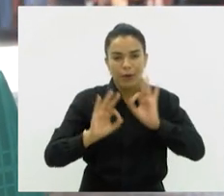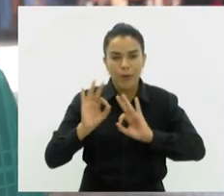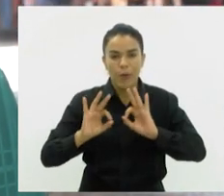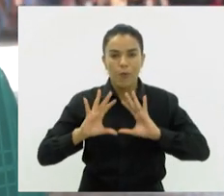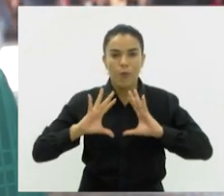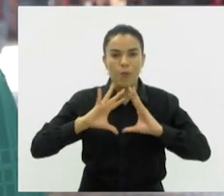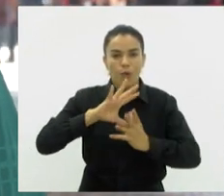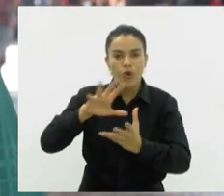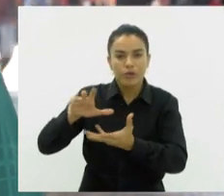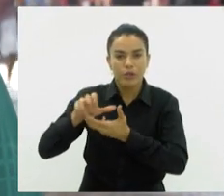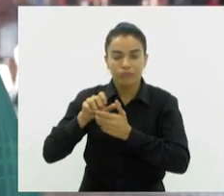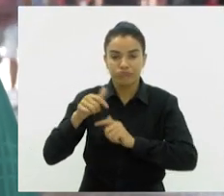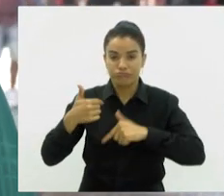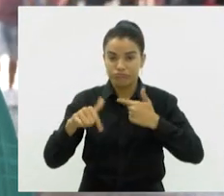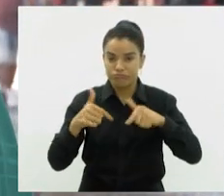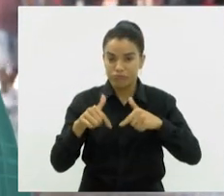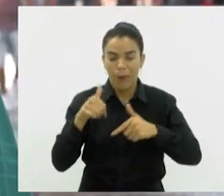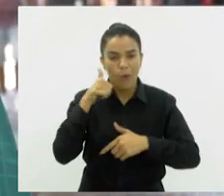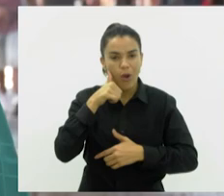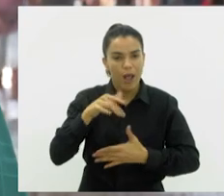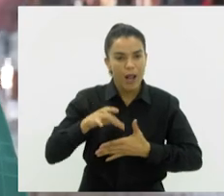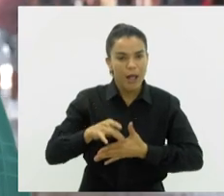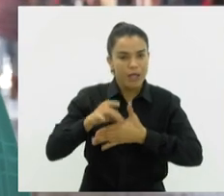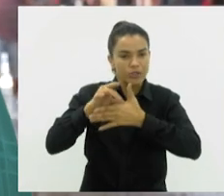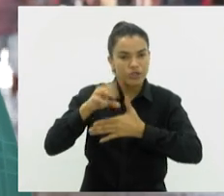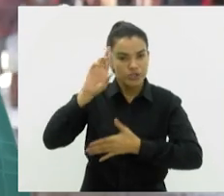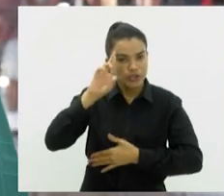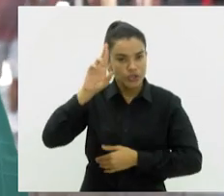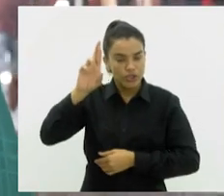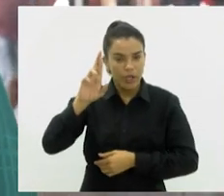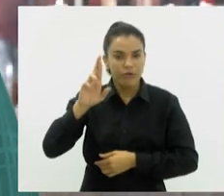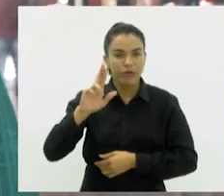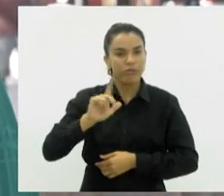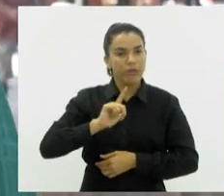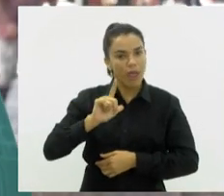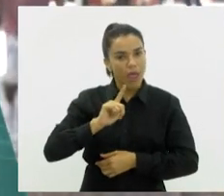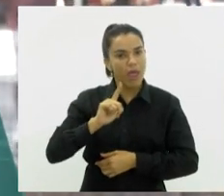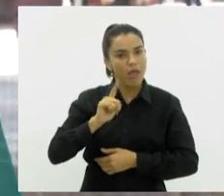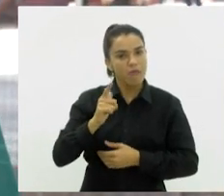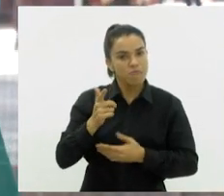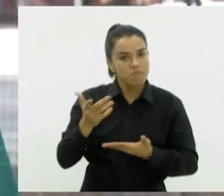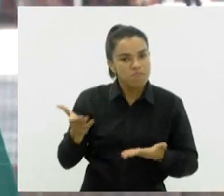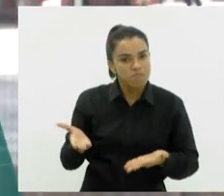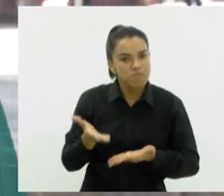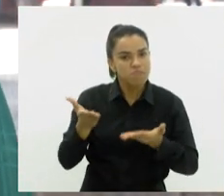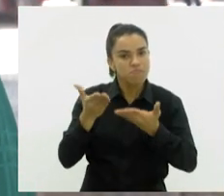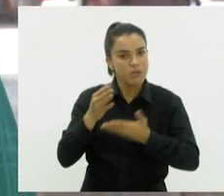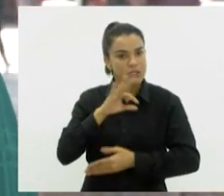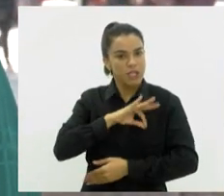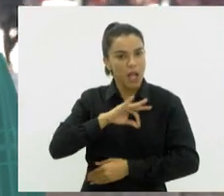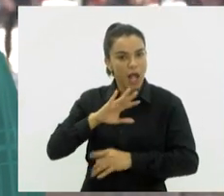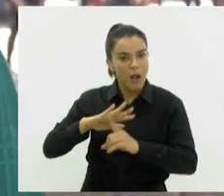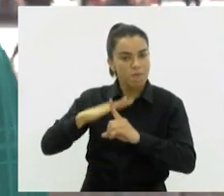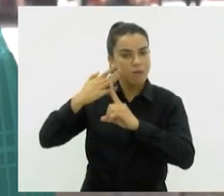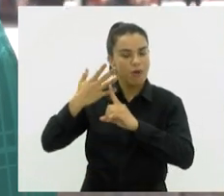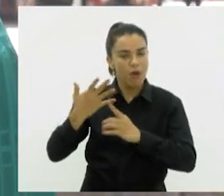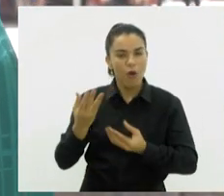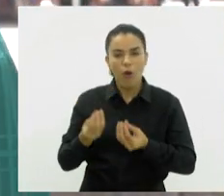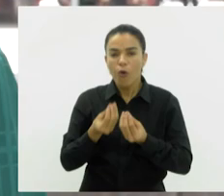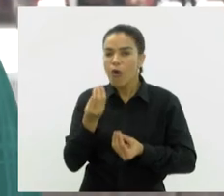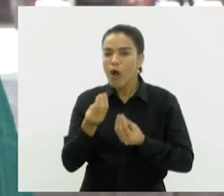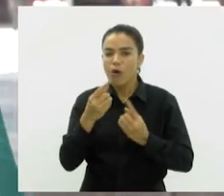possuem uma mulher no cargo de comando de chefia elas possuem benefícios possuem até um lucro maior Quais são esses outros